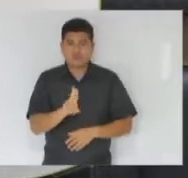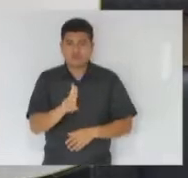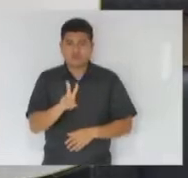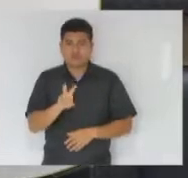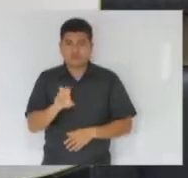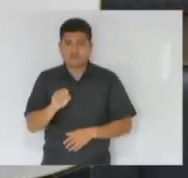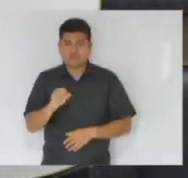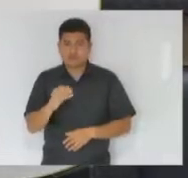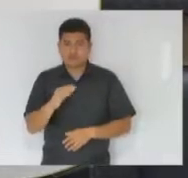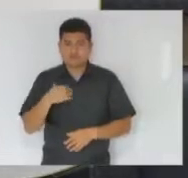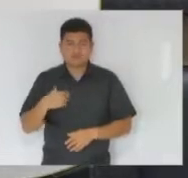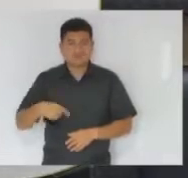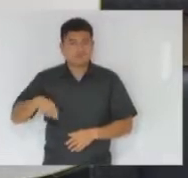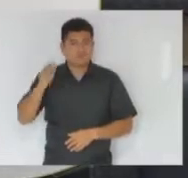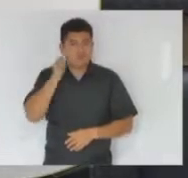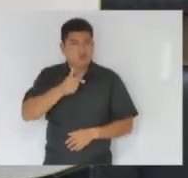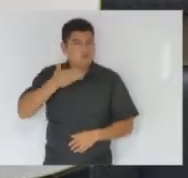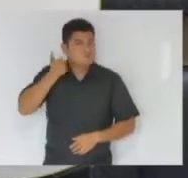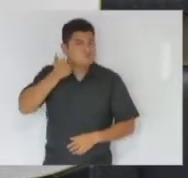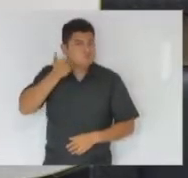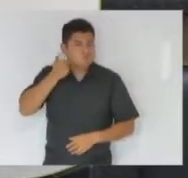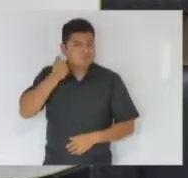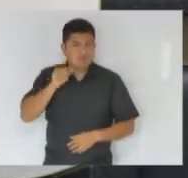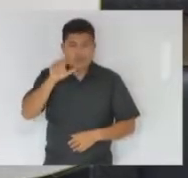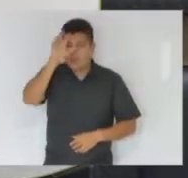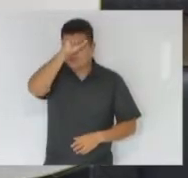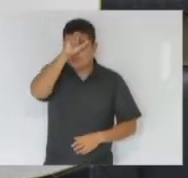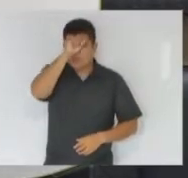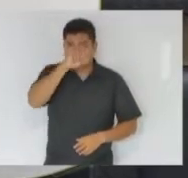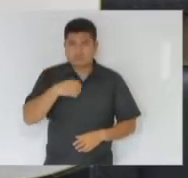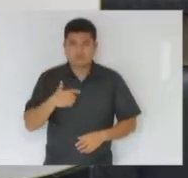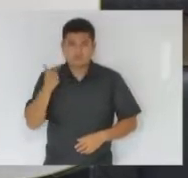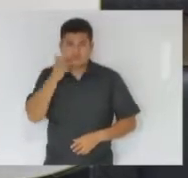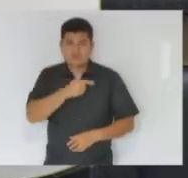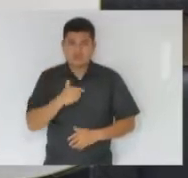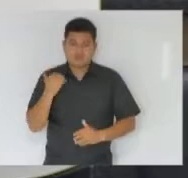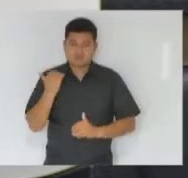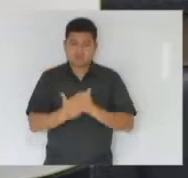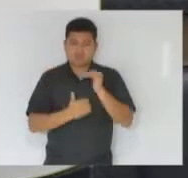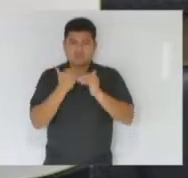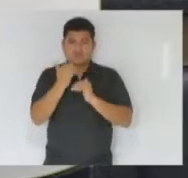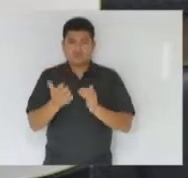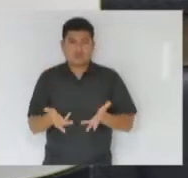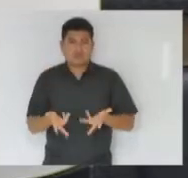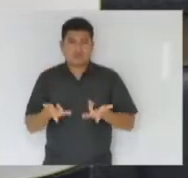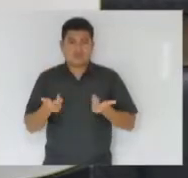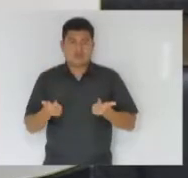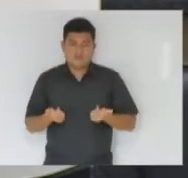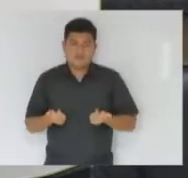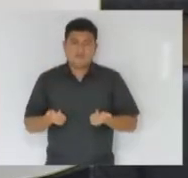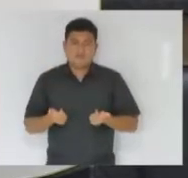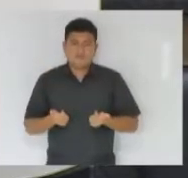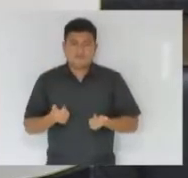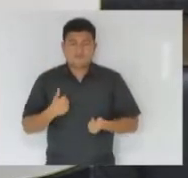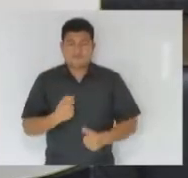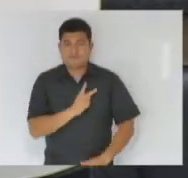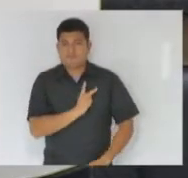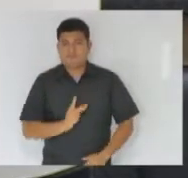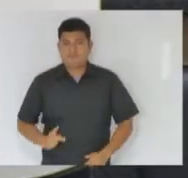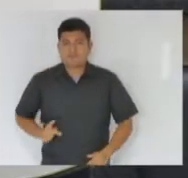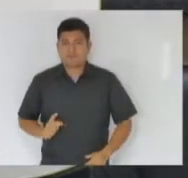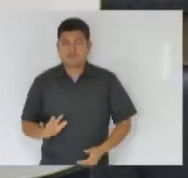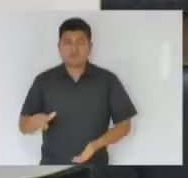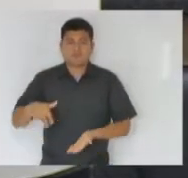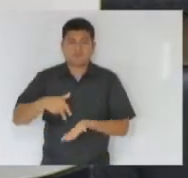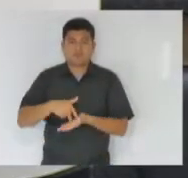gente aprende, a gente constrói o nosso mandato com qualidade. Senhor presidente, o que me vem à